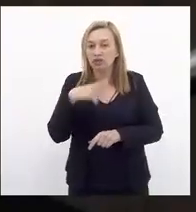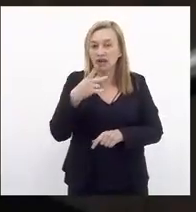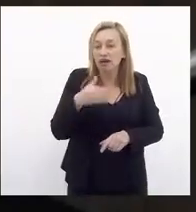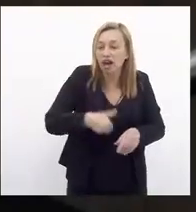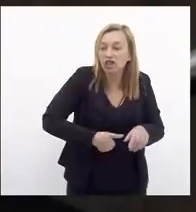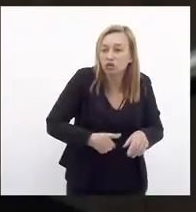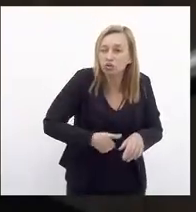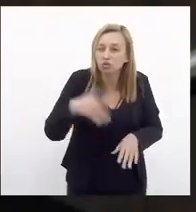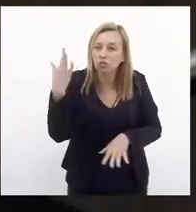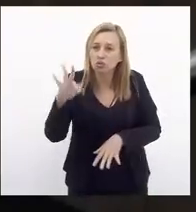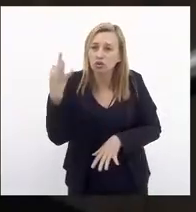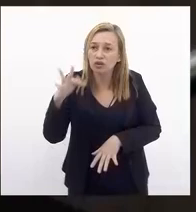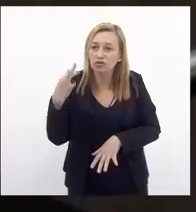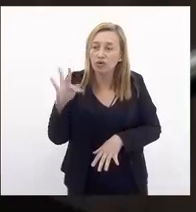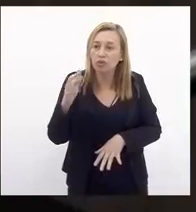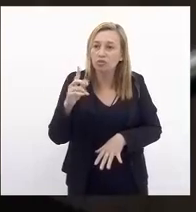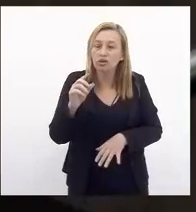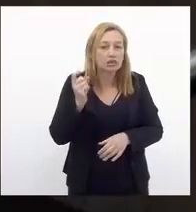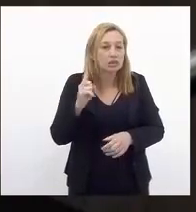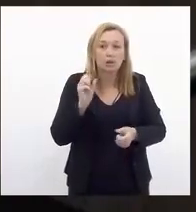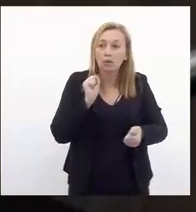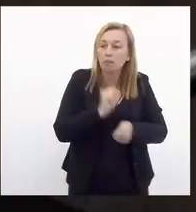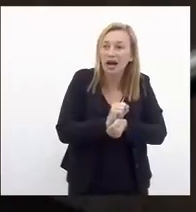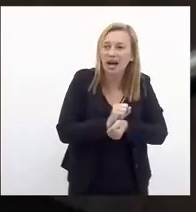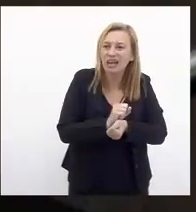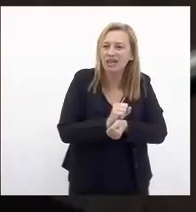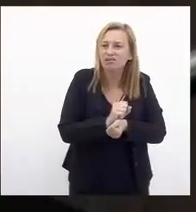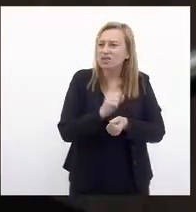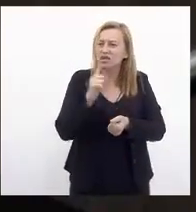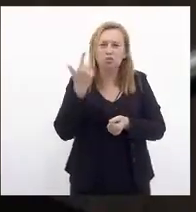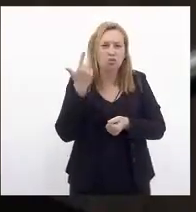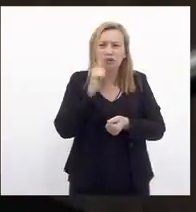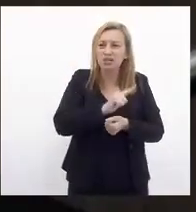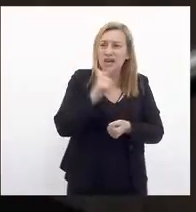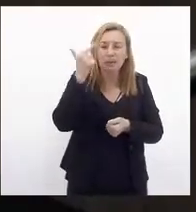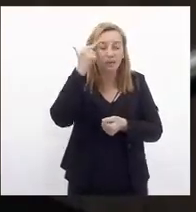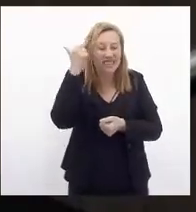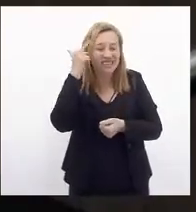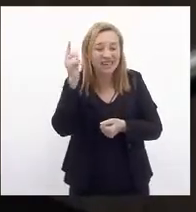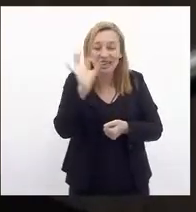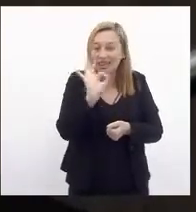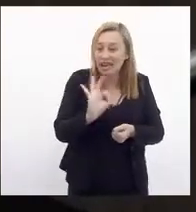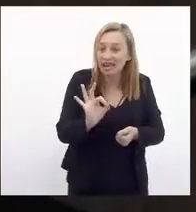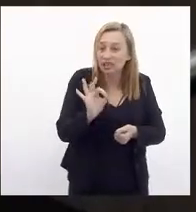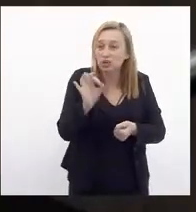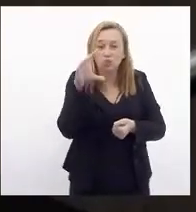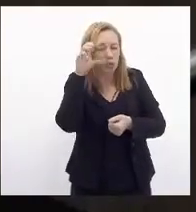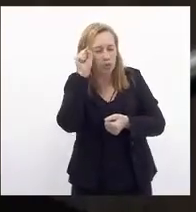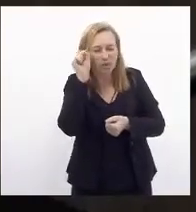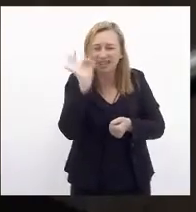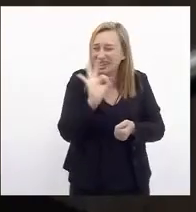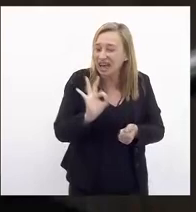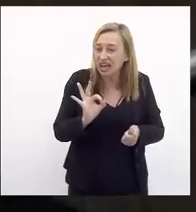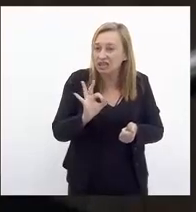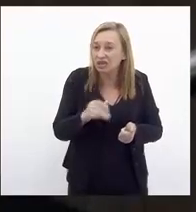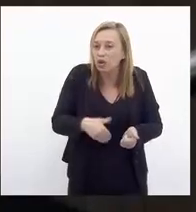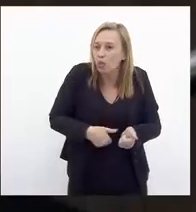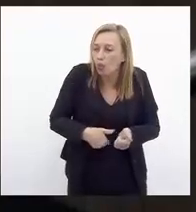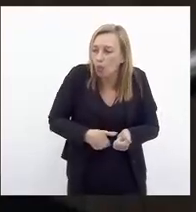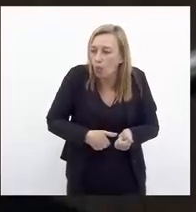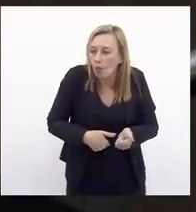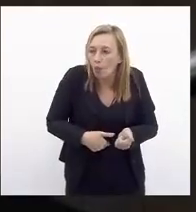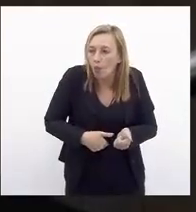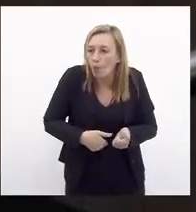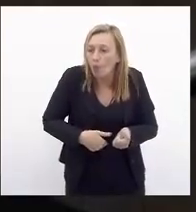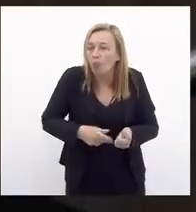da Fome ela é ininterrupta ela não deixa raciocinar ela não deixa vai dormir ela não te dá sossego ela